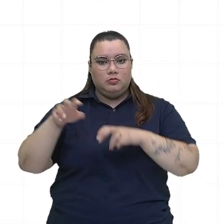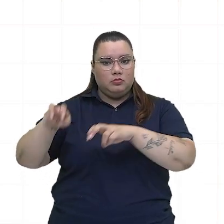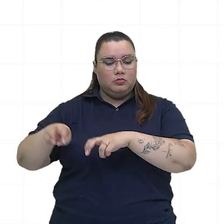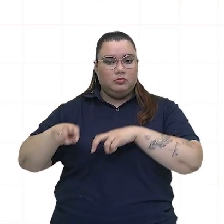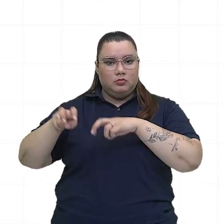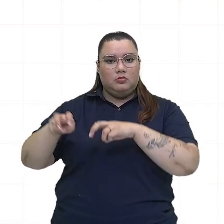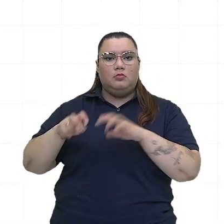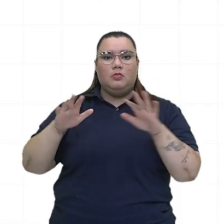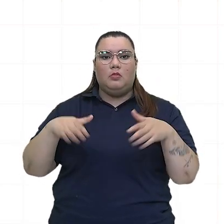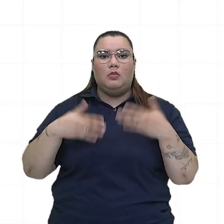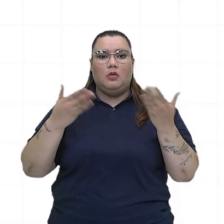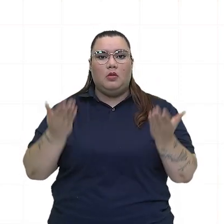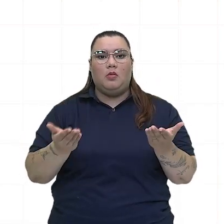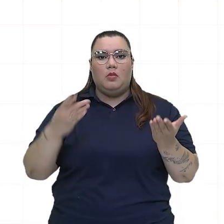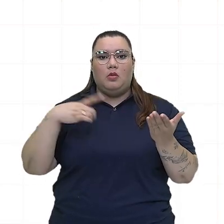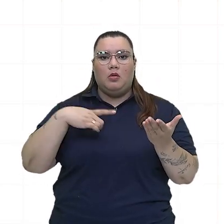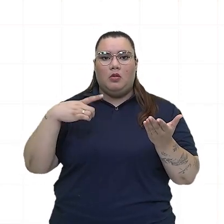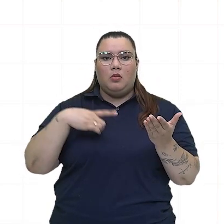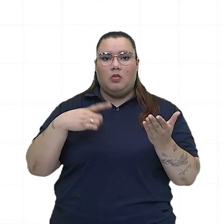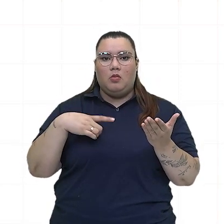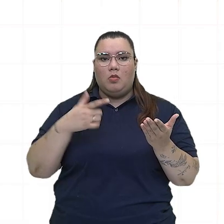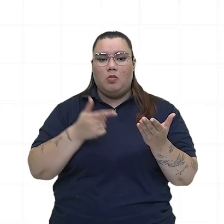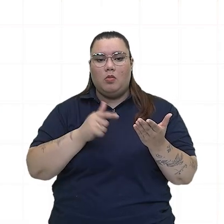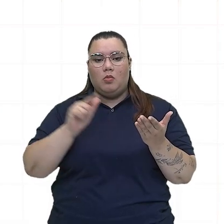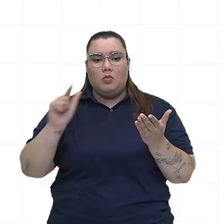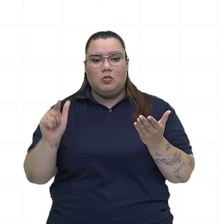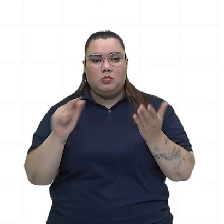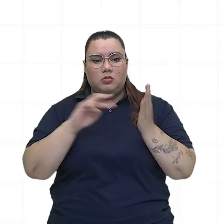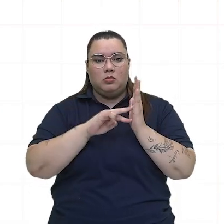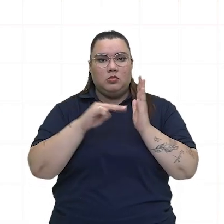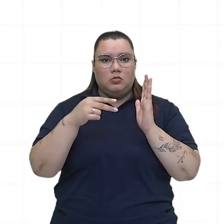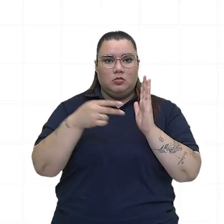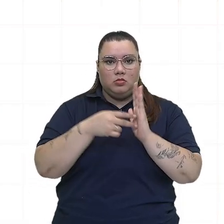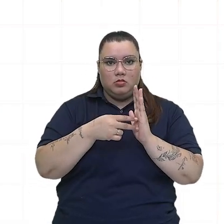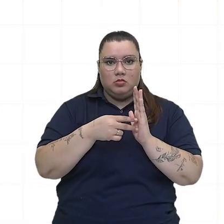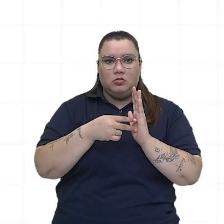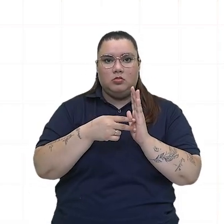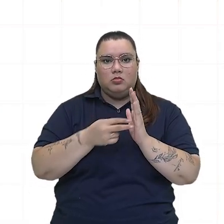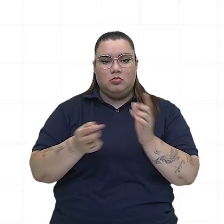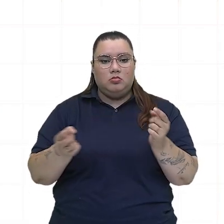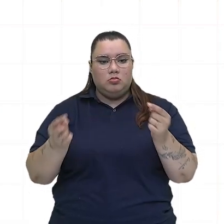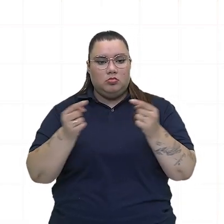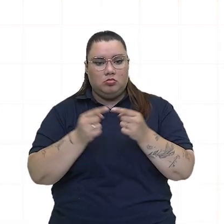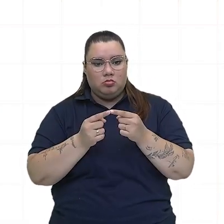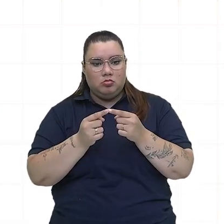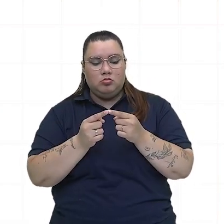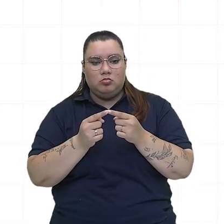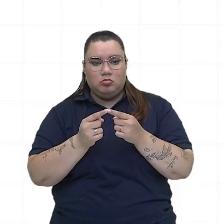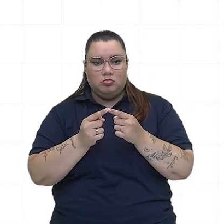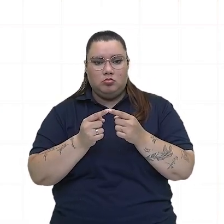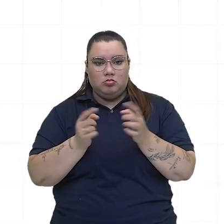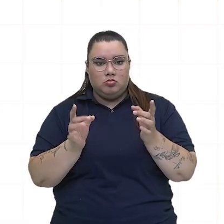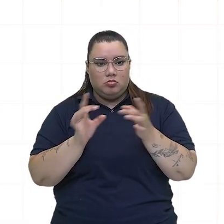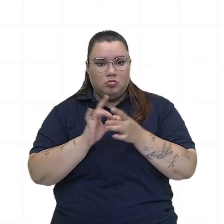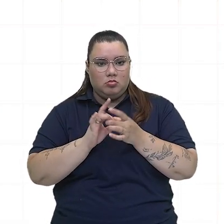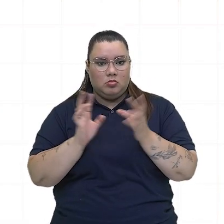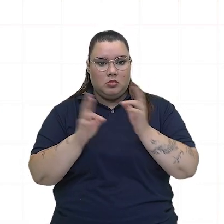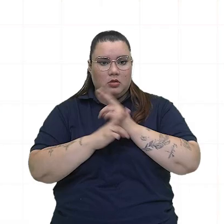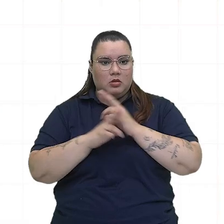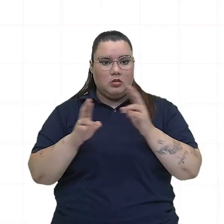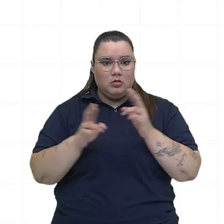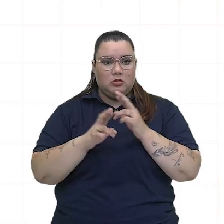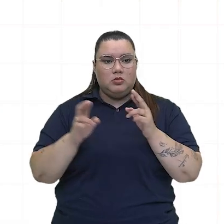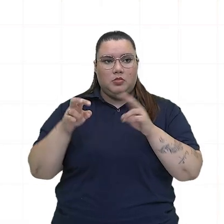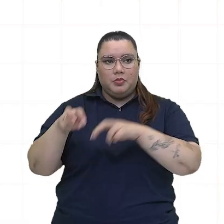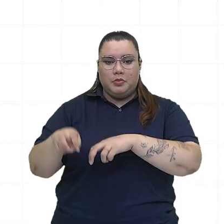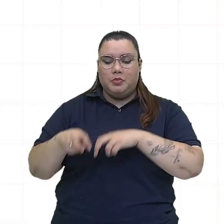agropecuário. Então, nós vamos ter ali outros significados aí sendo embutidos em relação à questão da